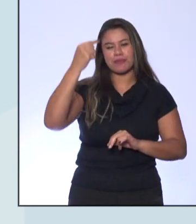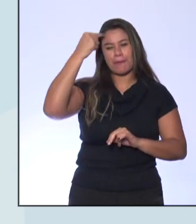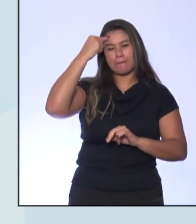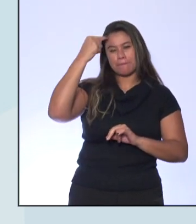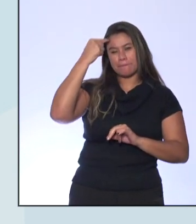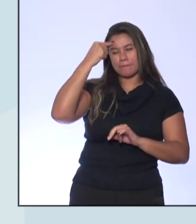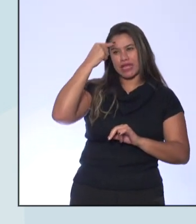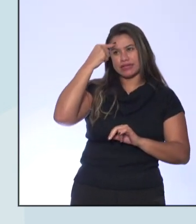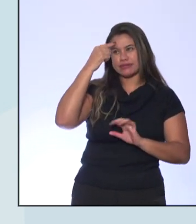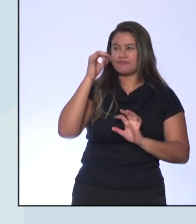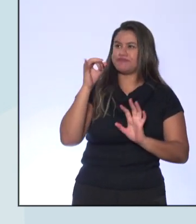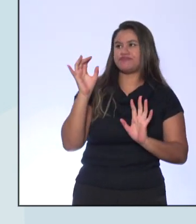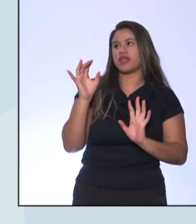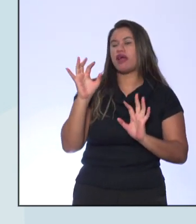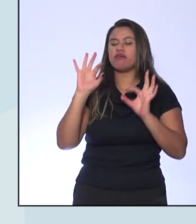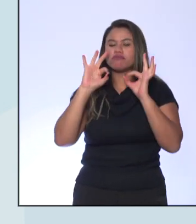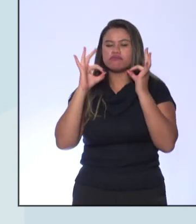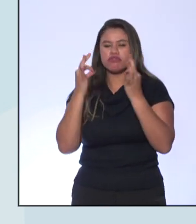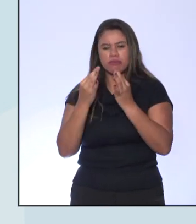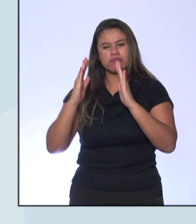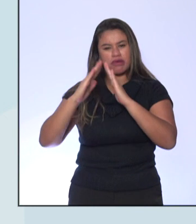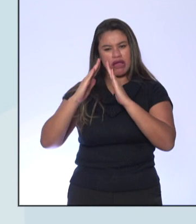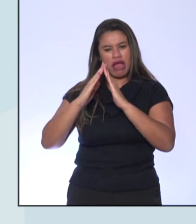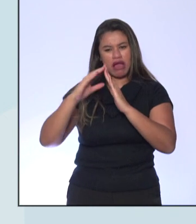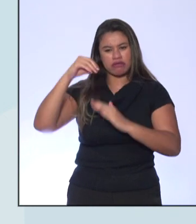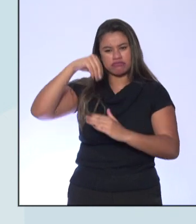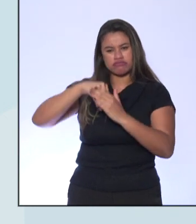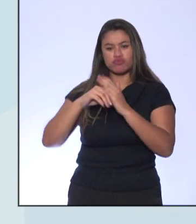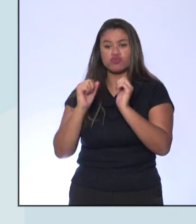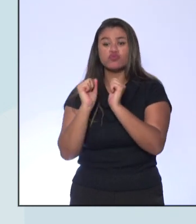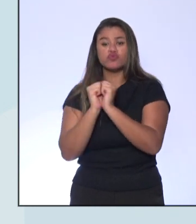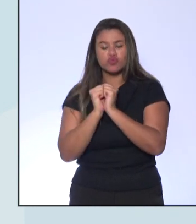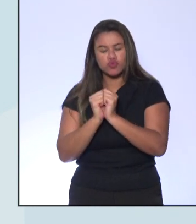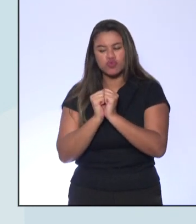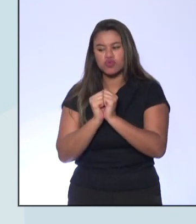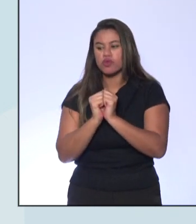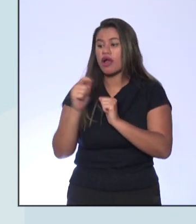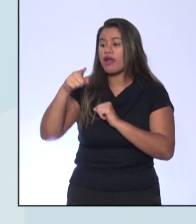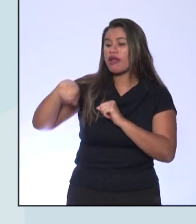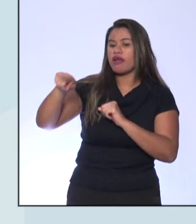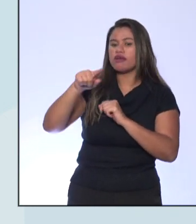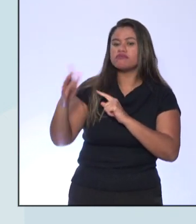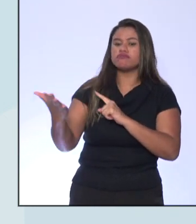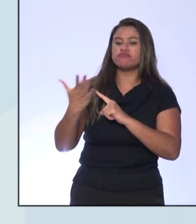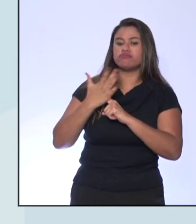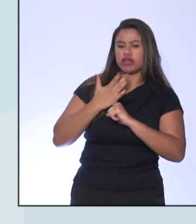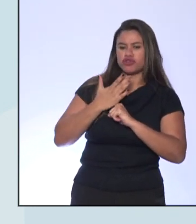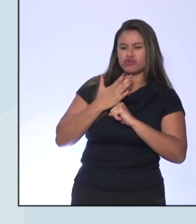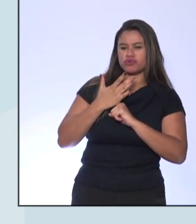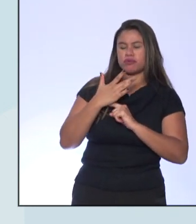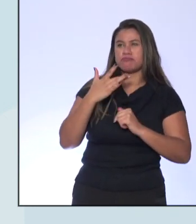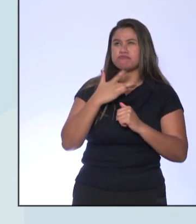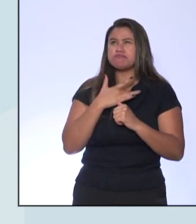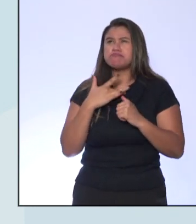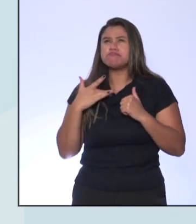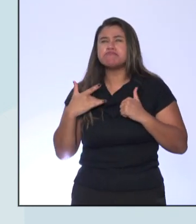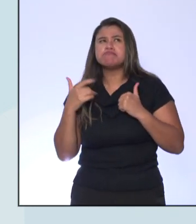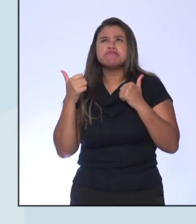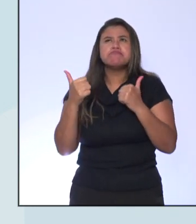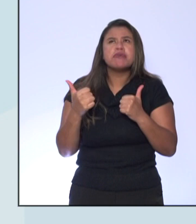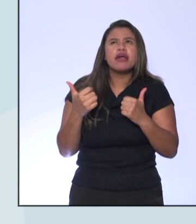que moram comigo fazem para contribuir com o meu bem-estar, bem-estar é uma palavra muito